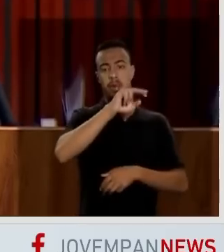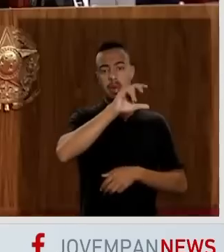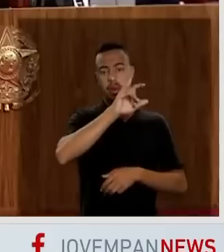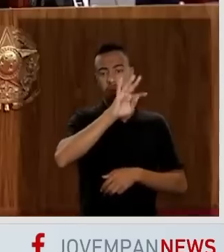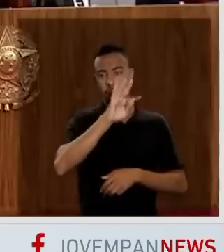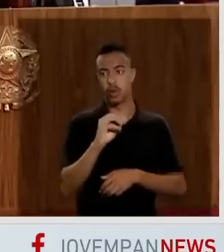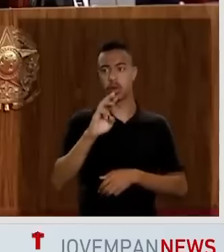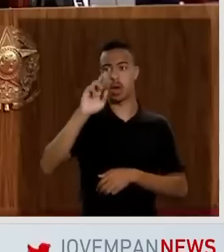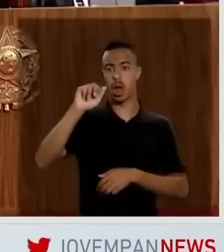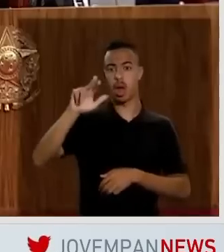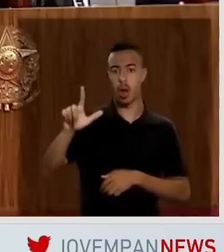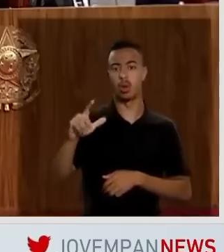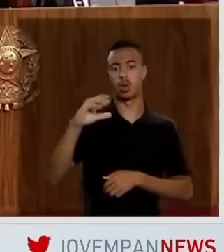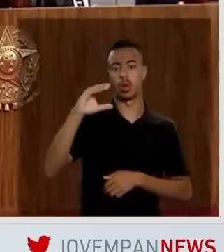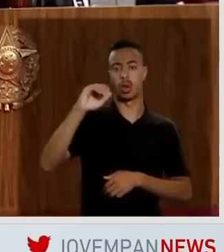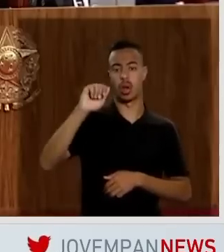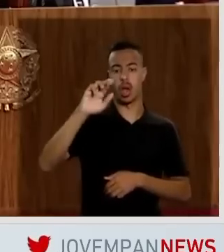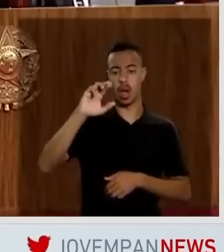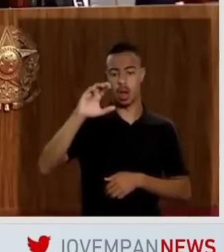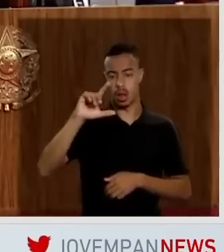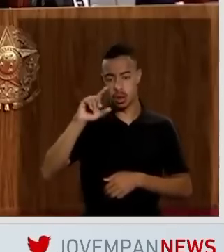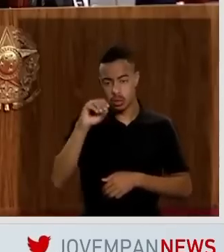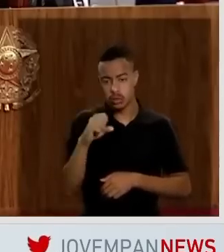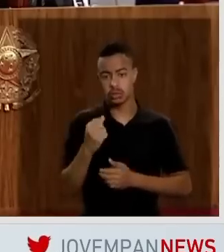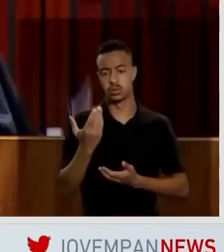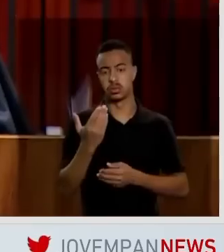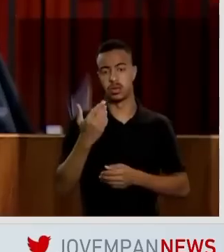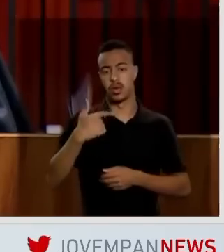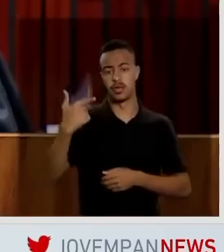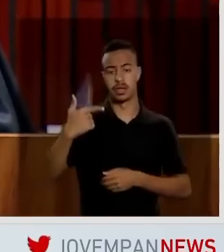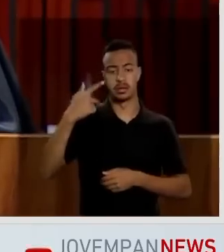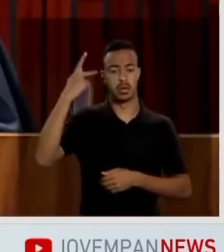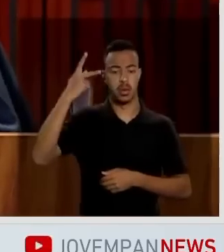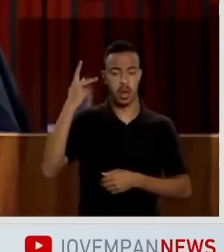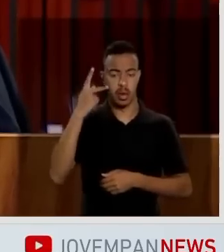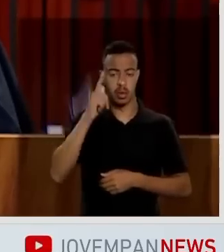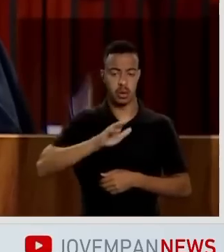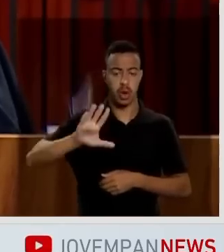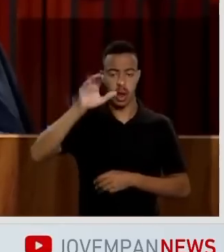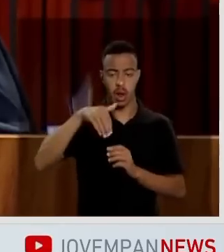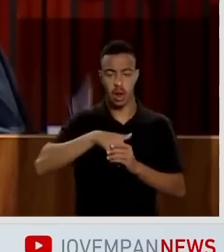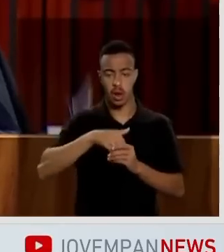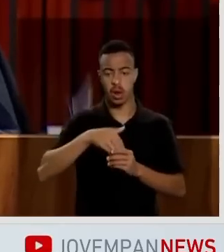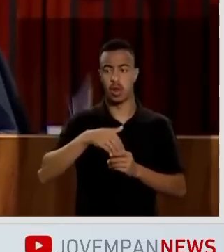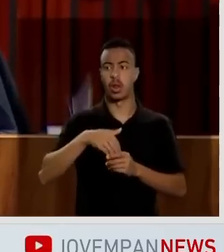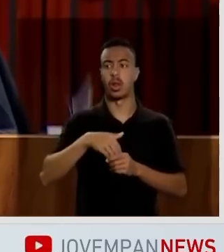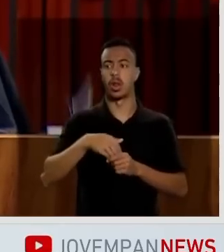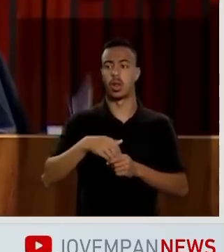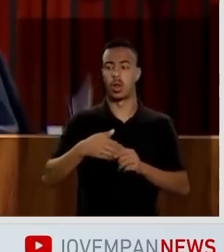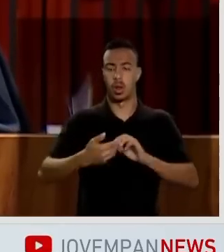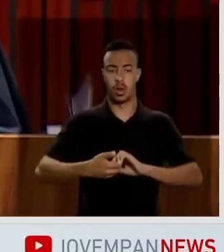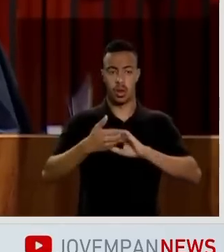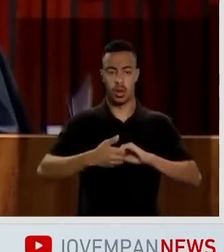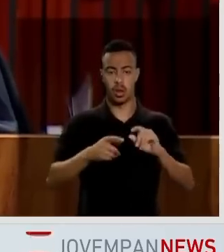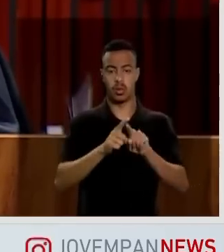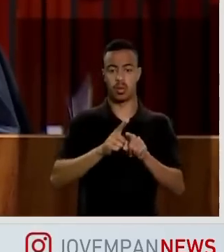e carrasco, aquele que executa a punição imposta? Não precisaria mudar a Constituição. Não, a Constituição precisa ser interpretada e aplicada. É isso que não